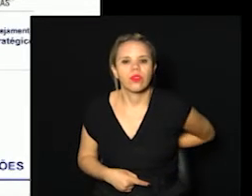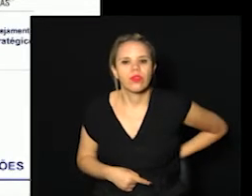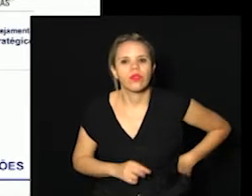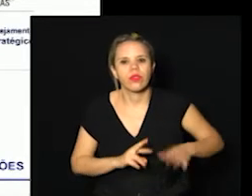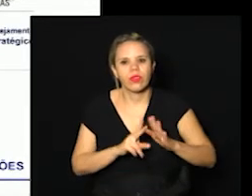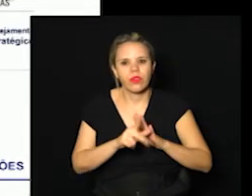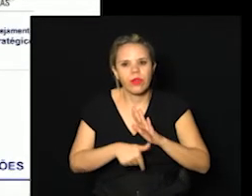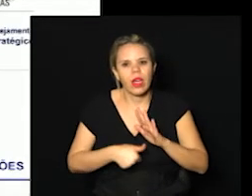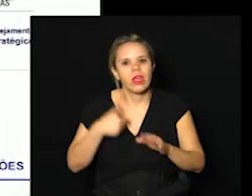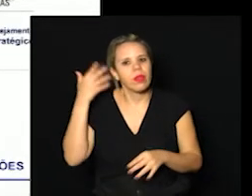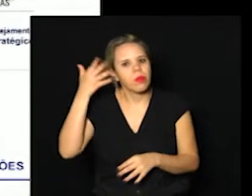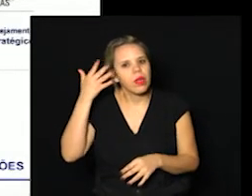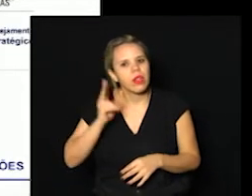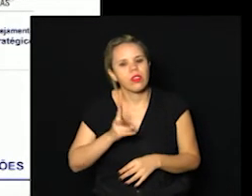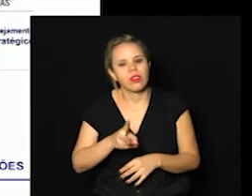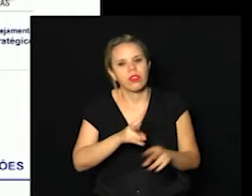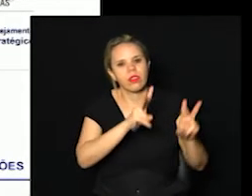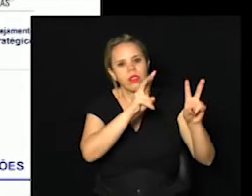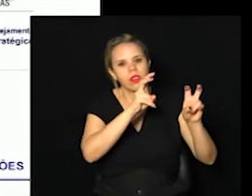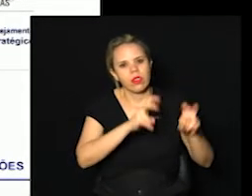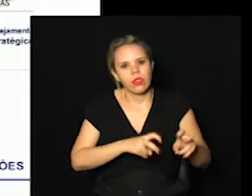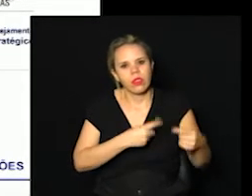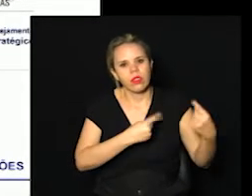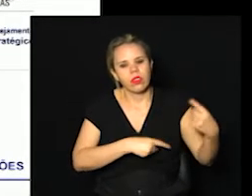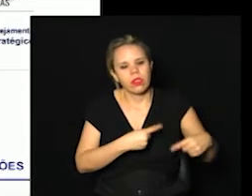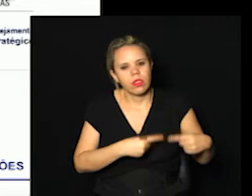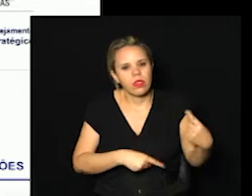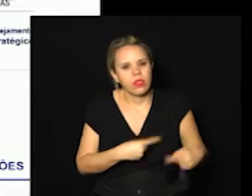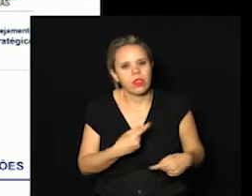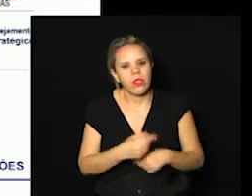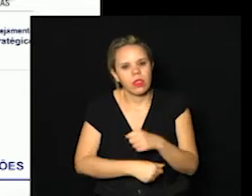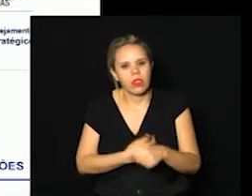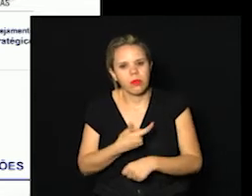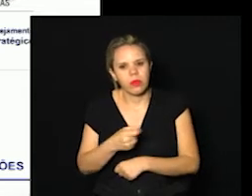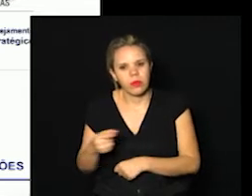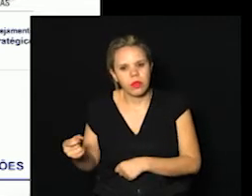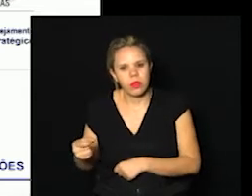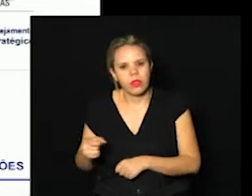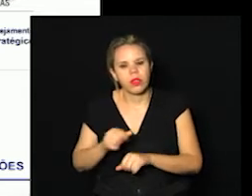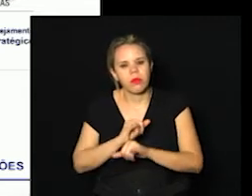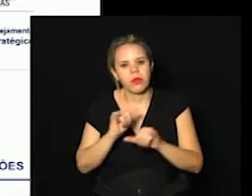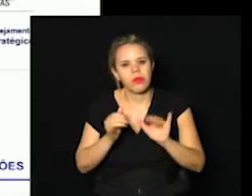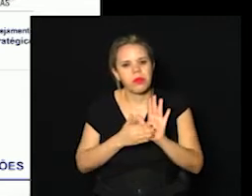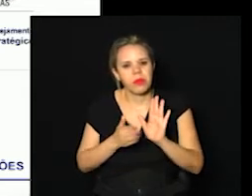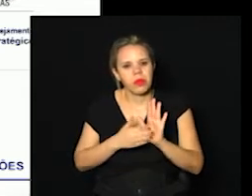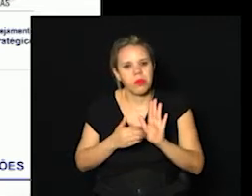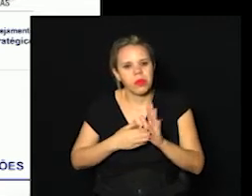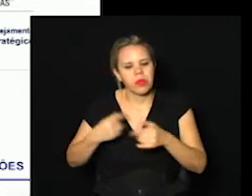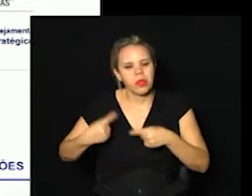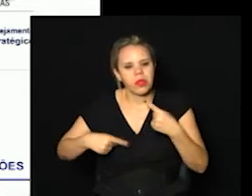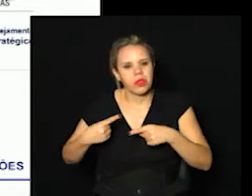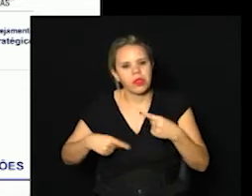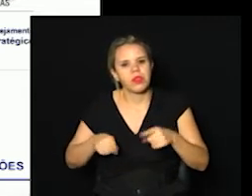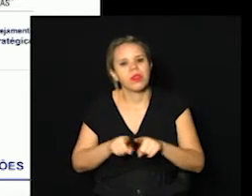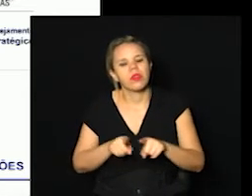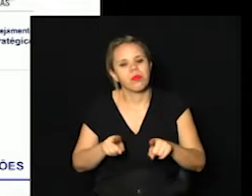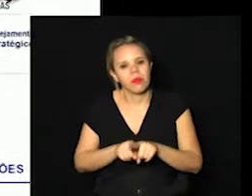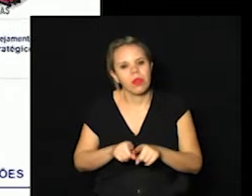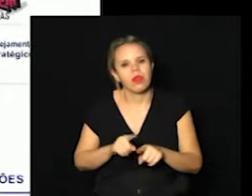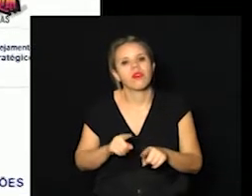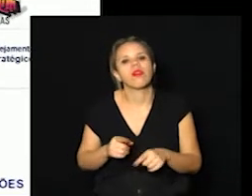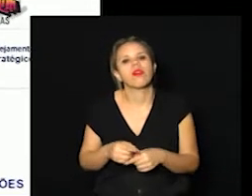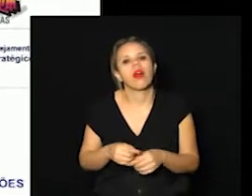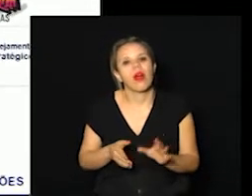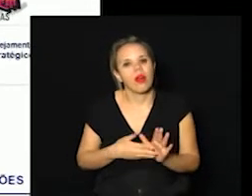palestras continua com o tema Eleições 2020, Marketing Político Digital, também de forma remota, é